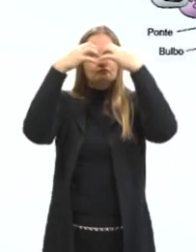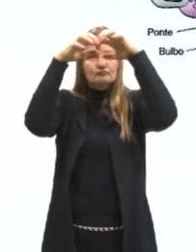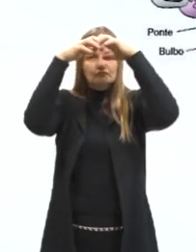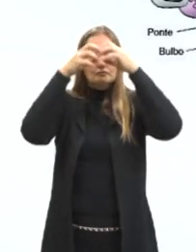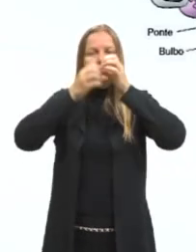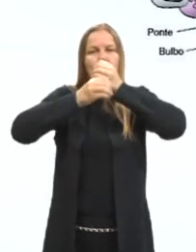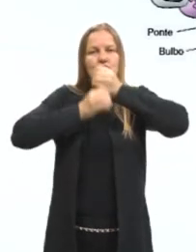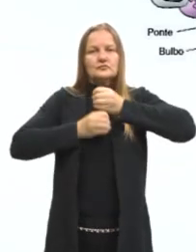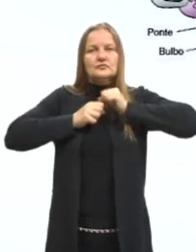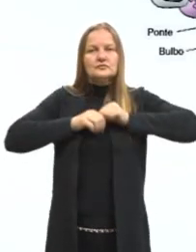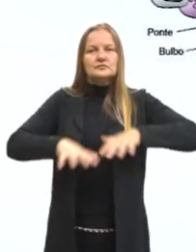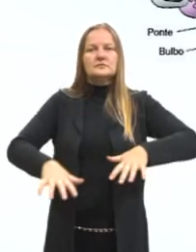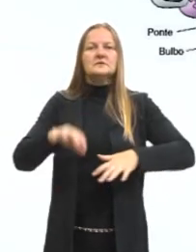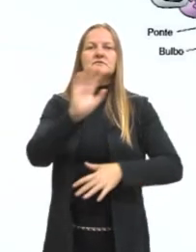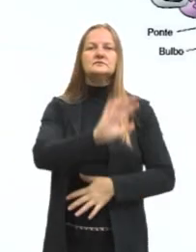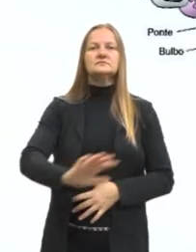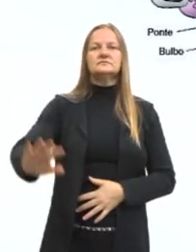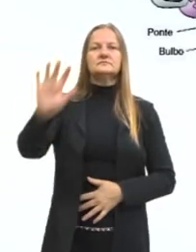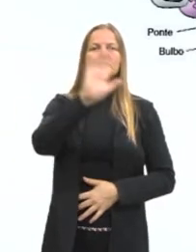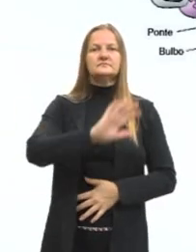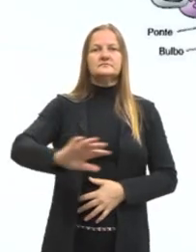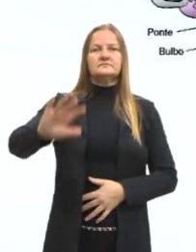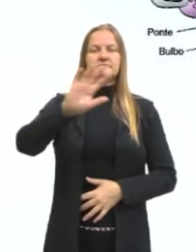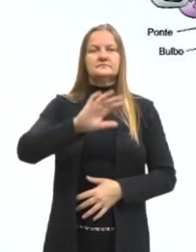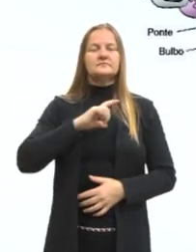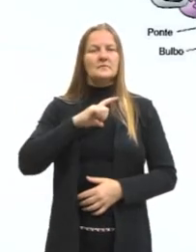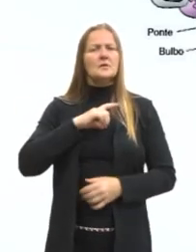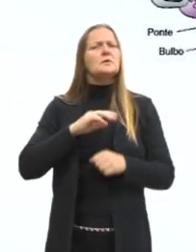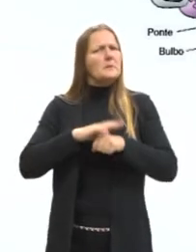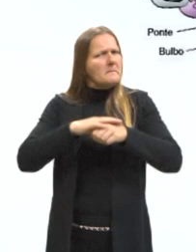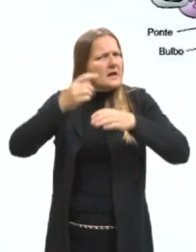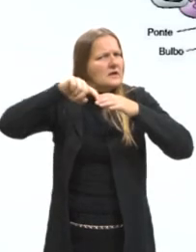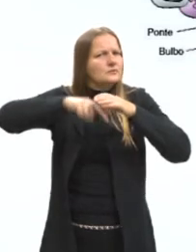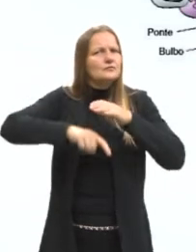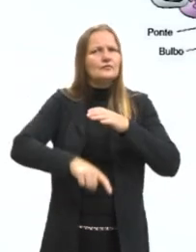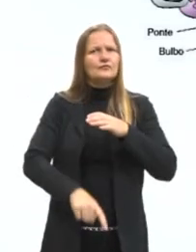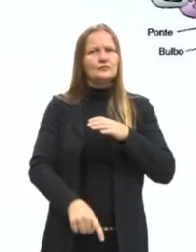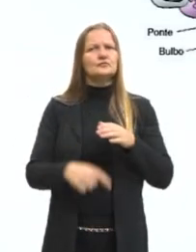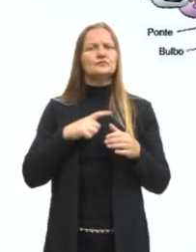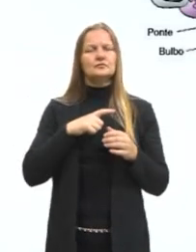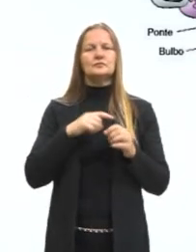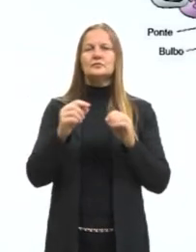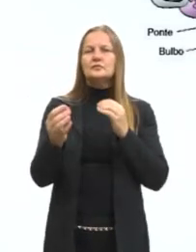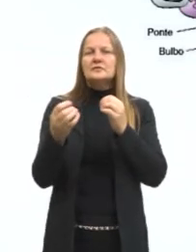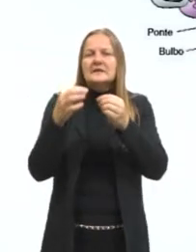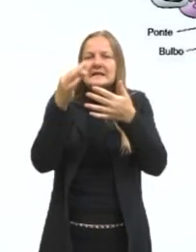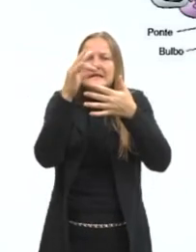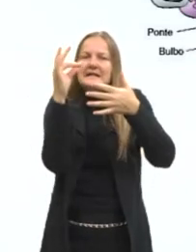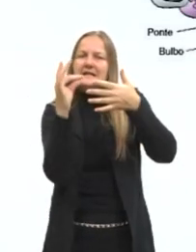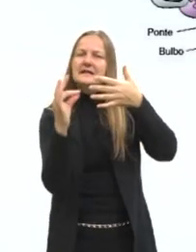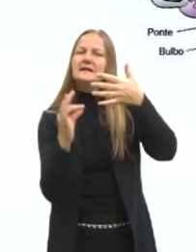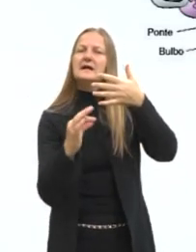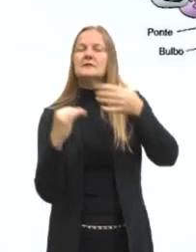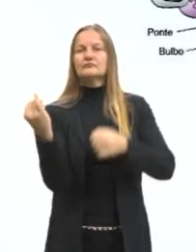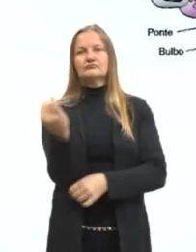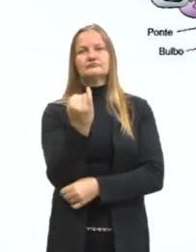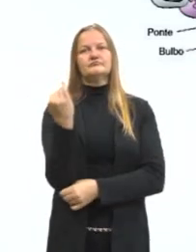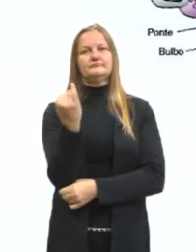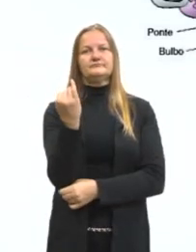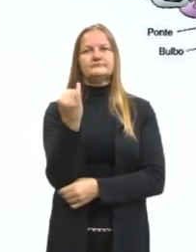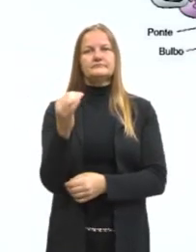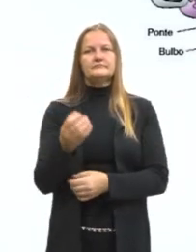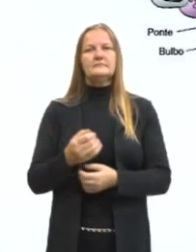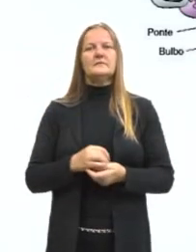claro que é um apanhado geral tá tem muito mais coisas relacionadas a esse sistema mas isso são as coisas